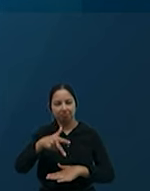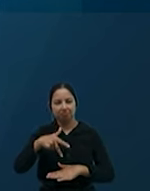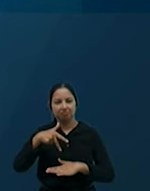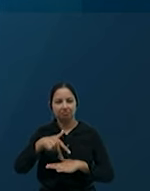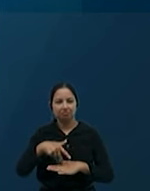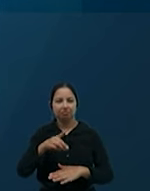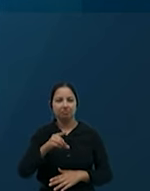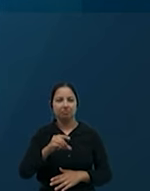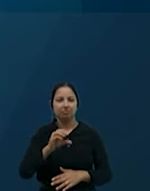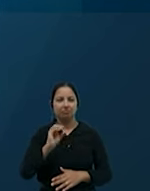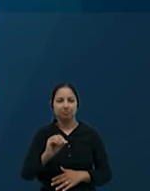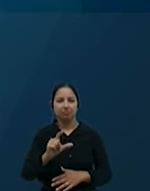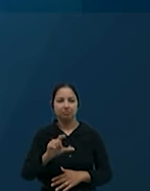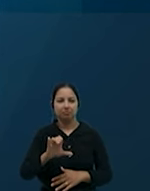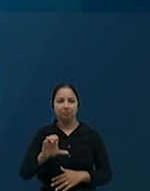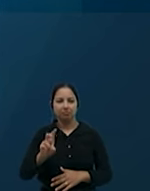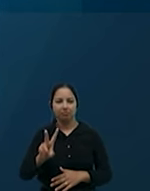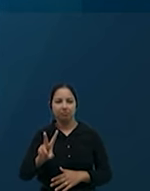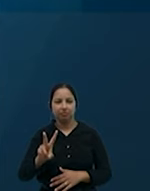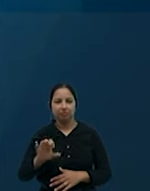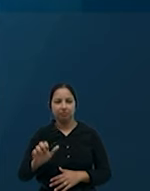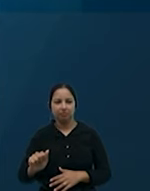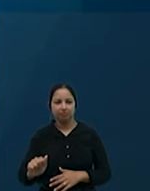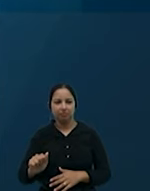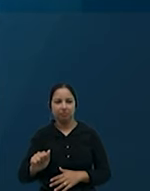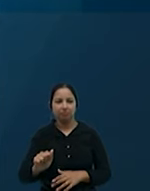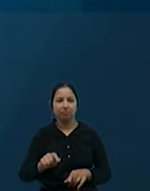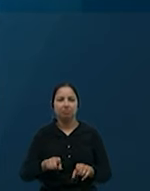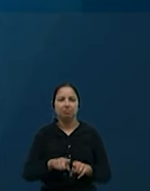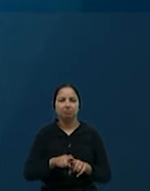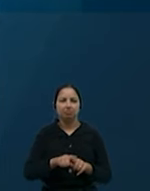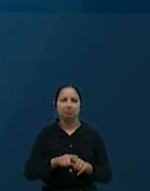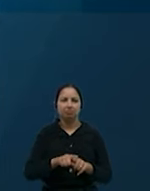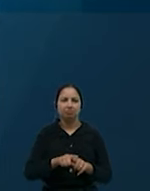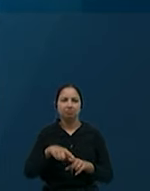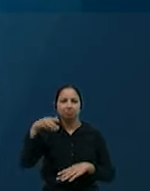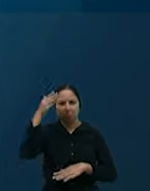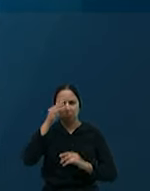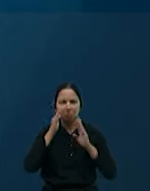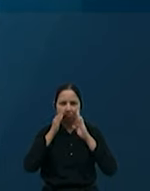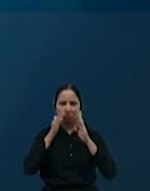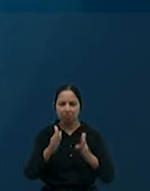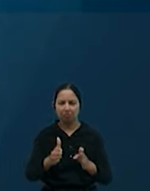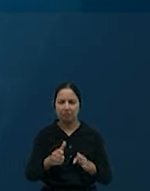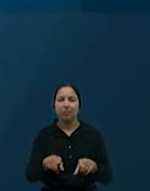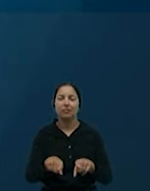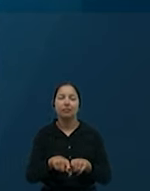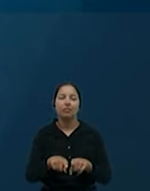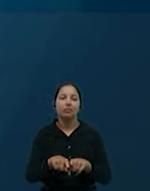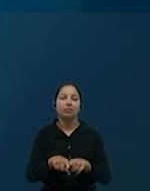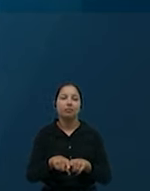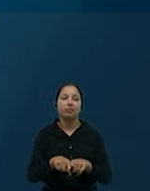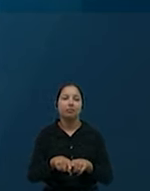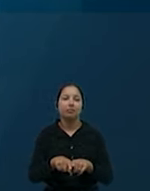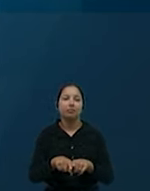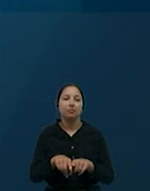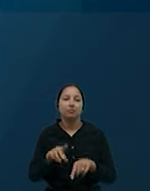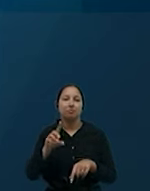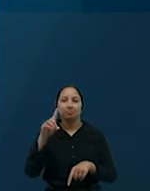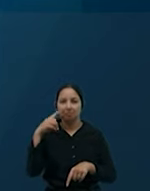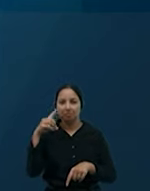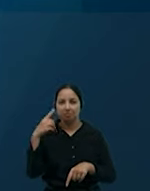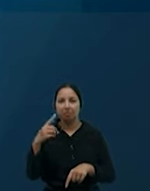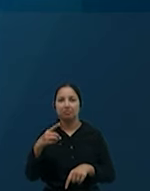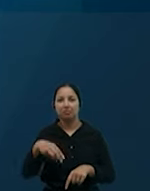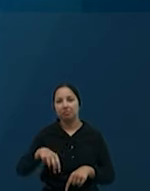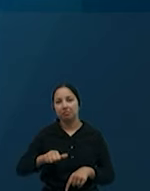sua sustentação oral de maneira bastante objetiva e direta, como também as ilustres advogadas, doutora Marise e